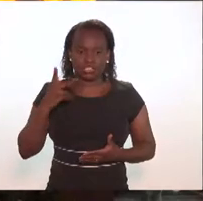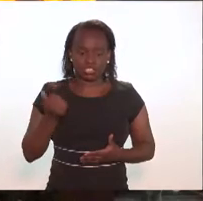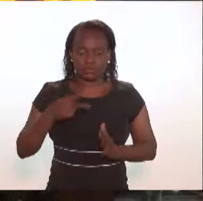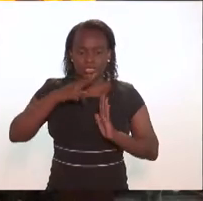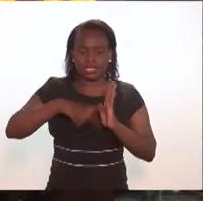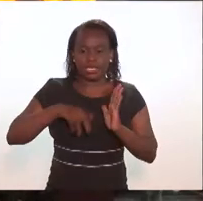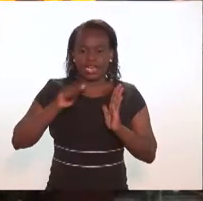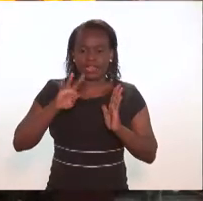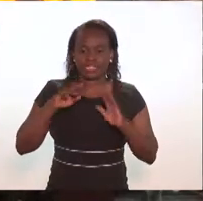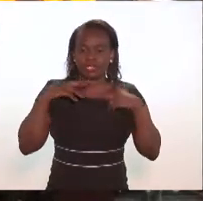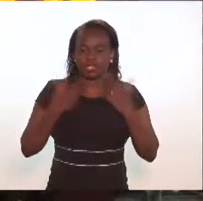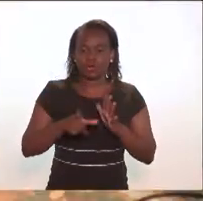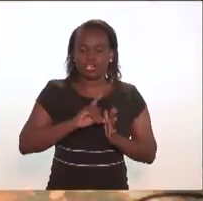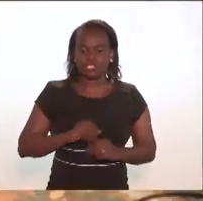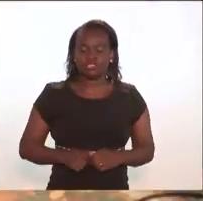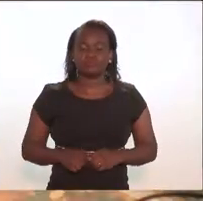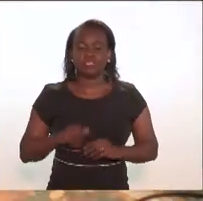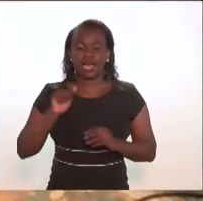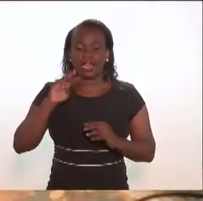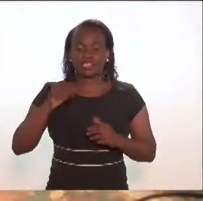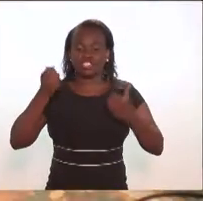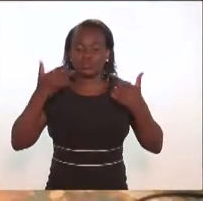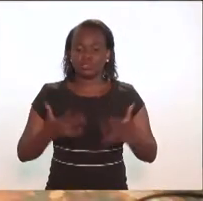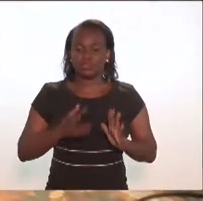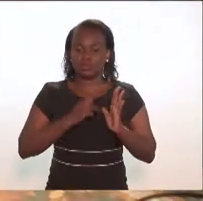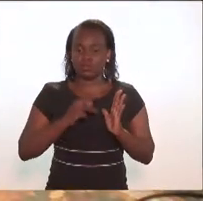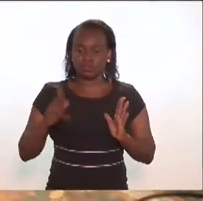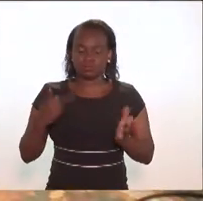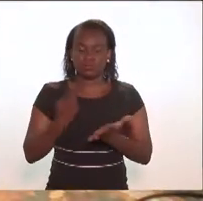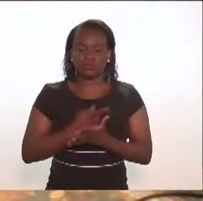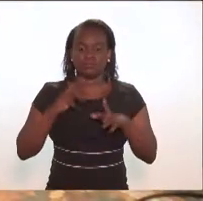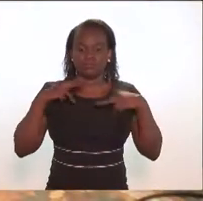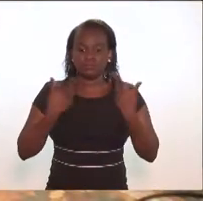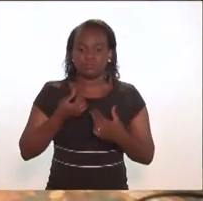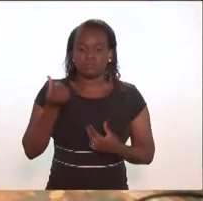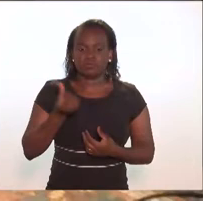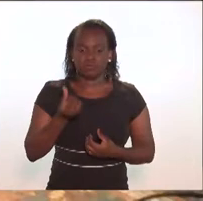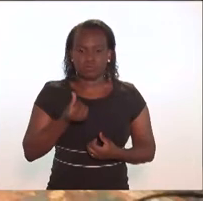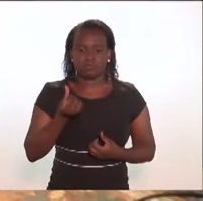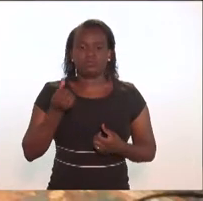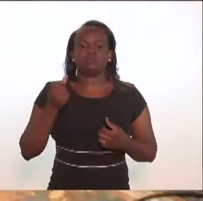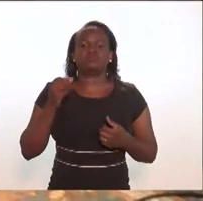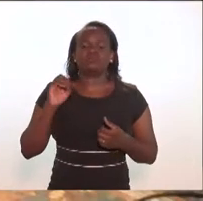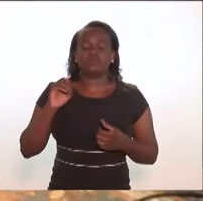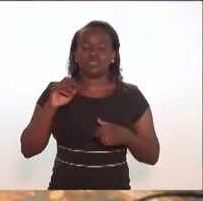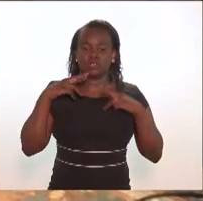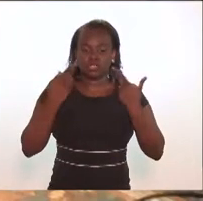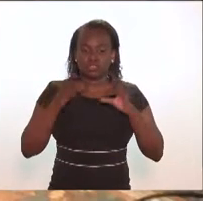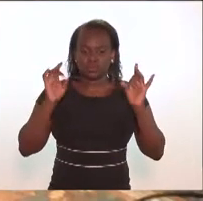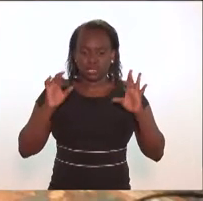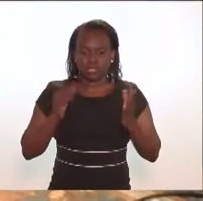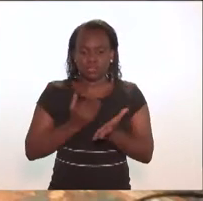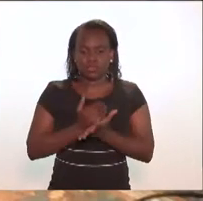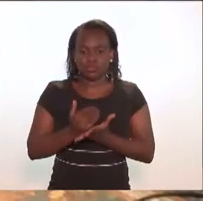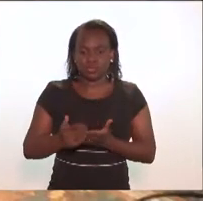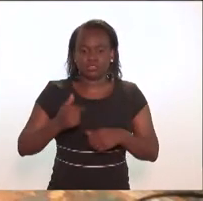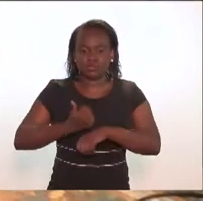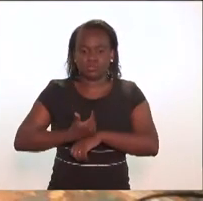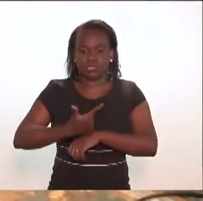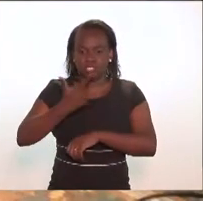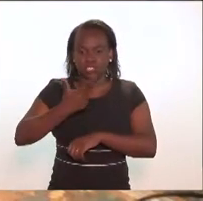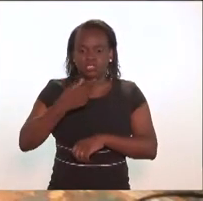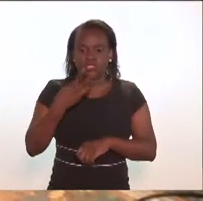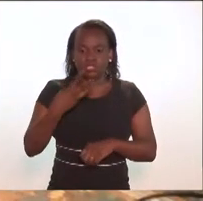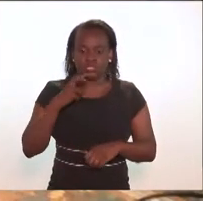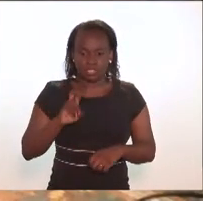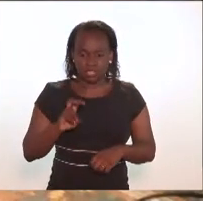da sessão anterior. A ata reflete com exatidão o ocorrido na 60ª sessão extraordinária, que iniciada às 12 horas